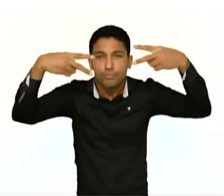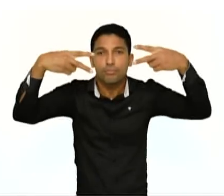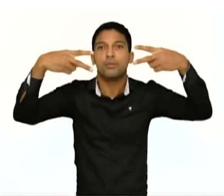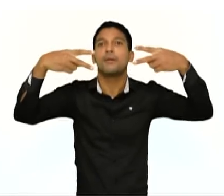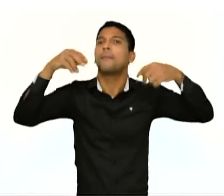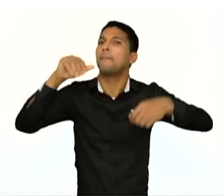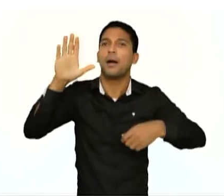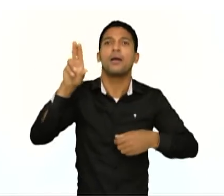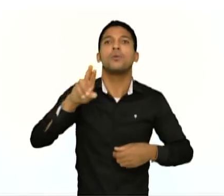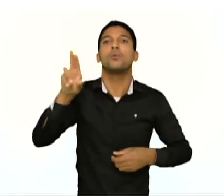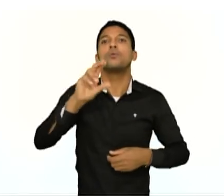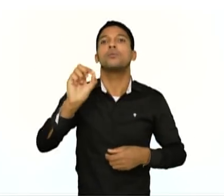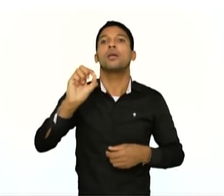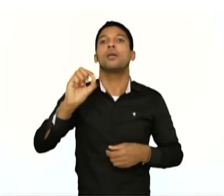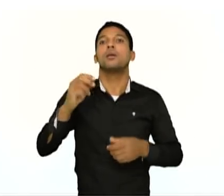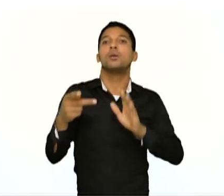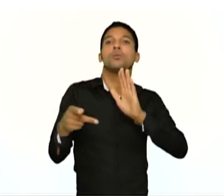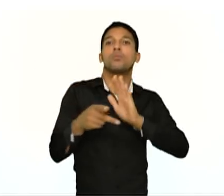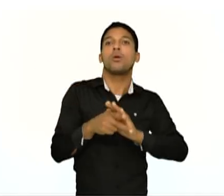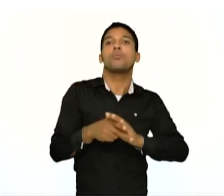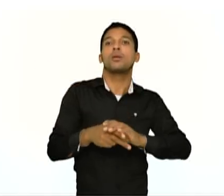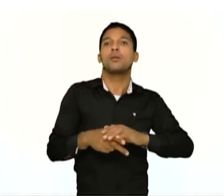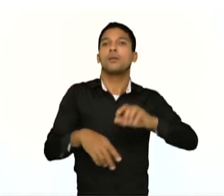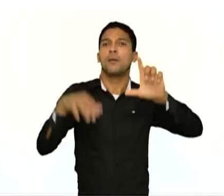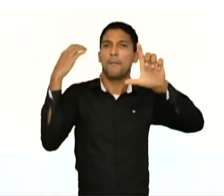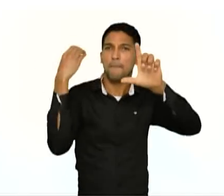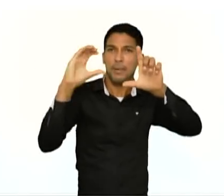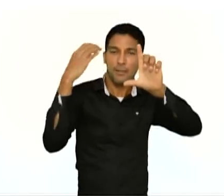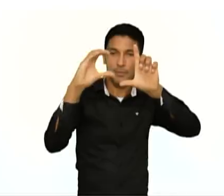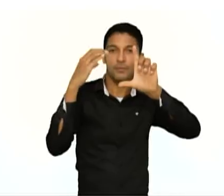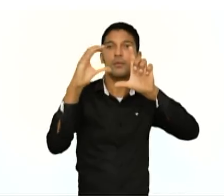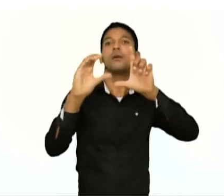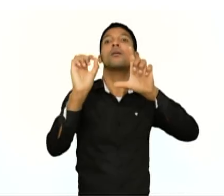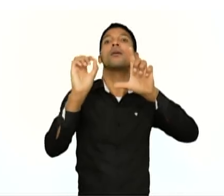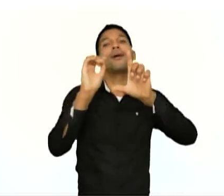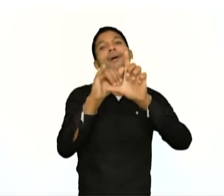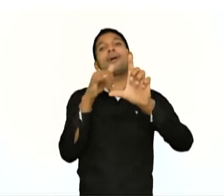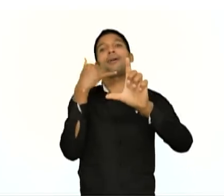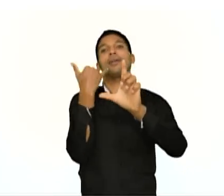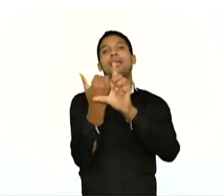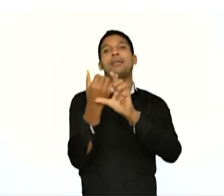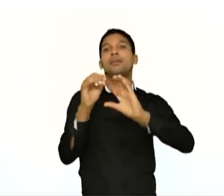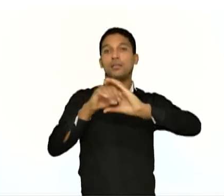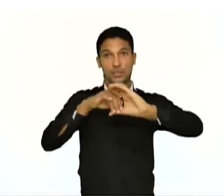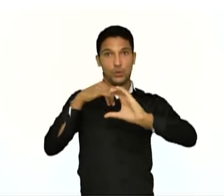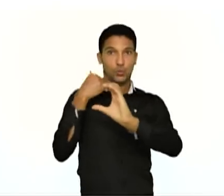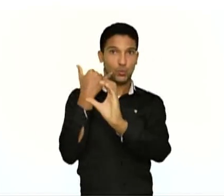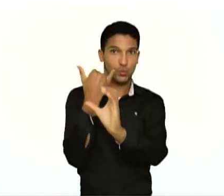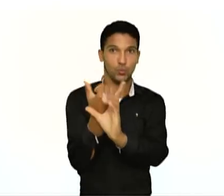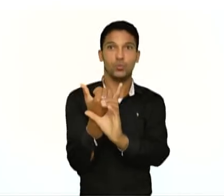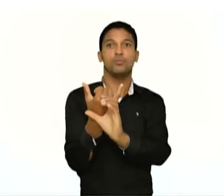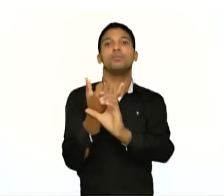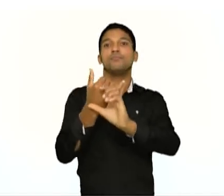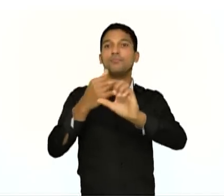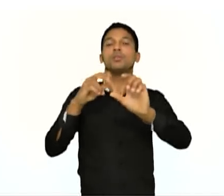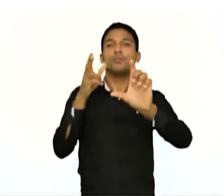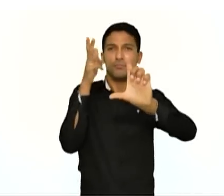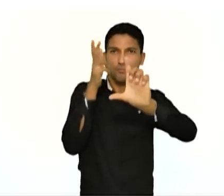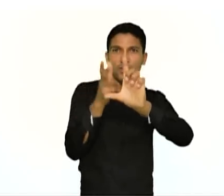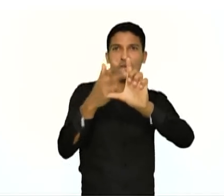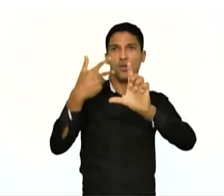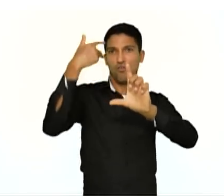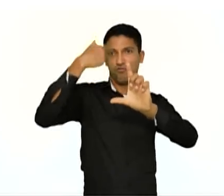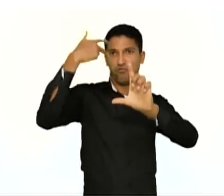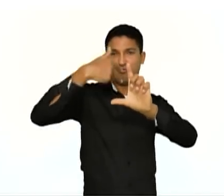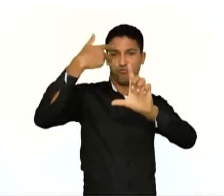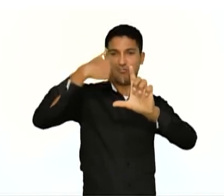para publicar os seus vídeos é o YouTube, como muitos de vocês já perceberam, né? Então, para isso, o vlogger precisa